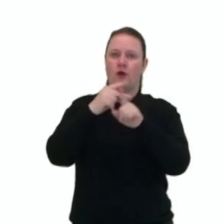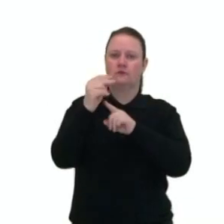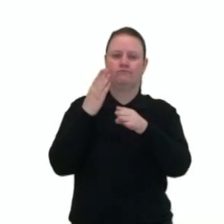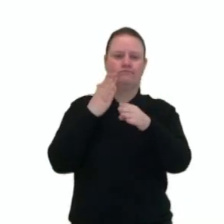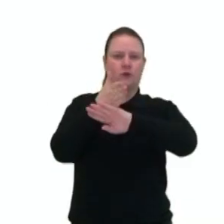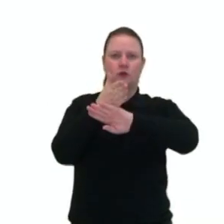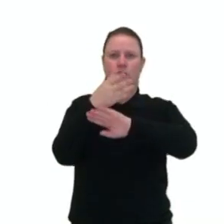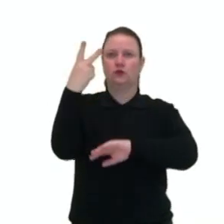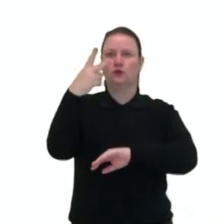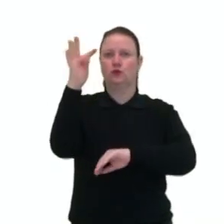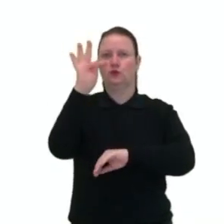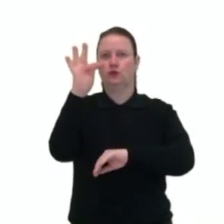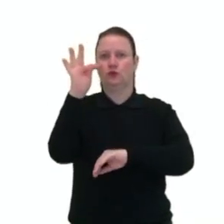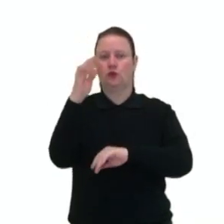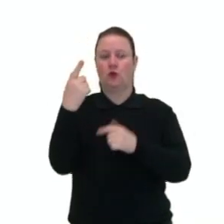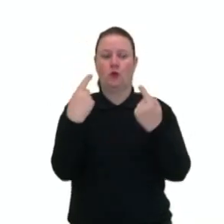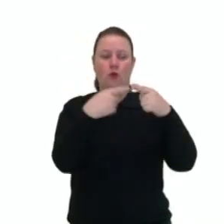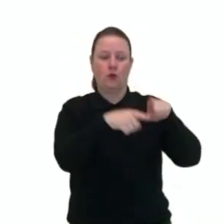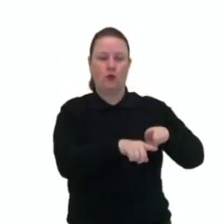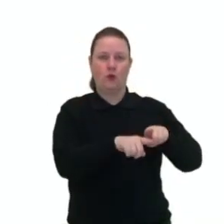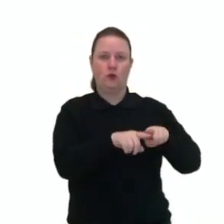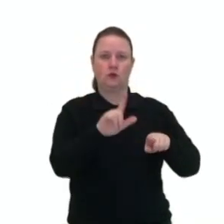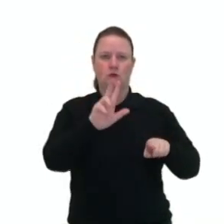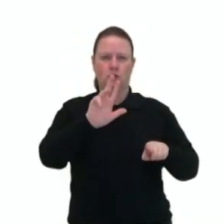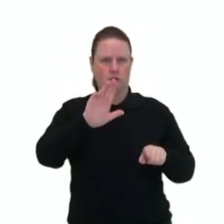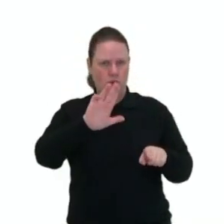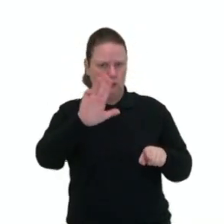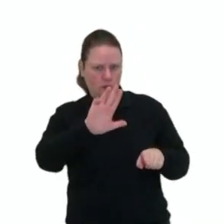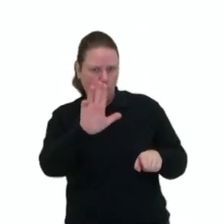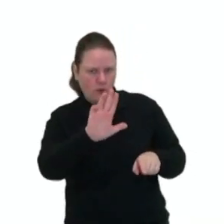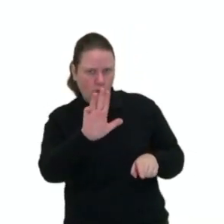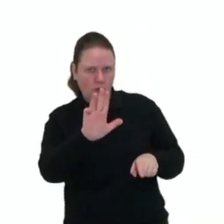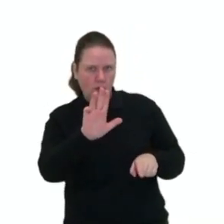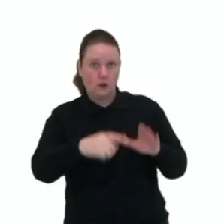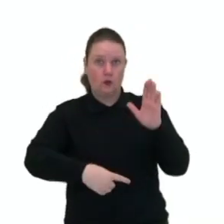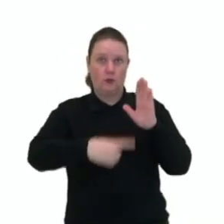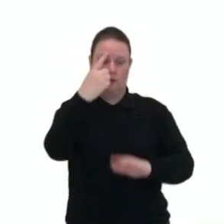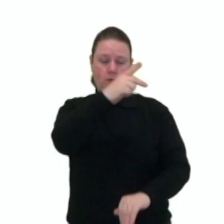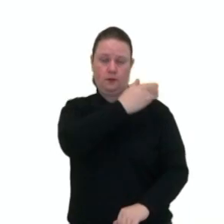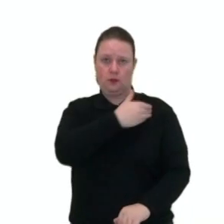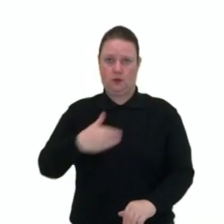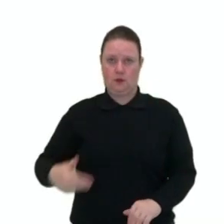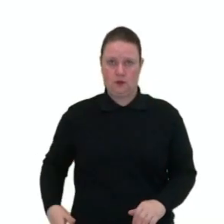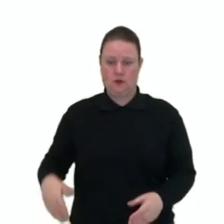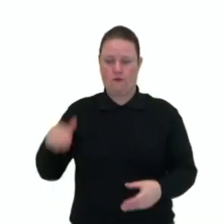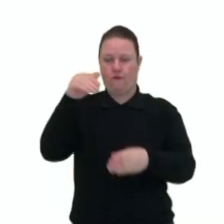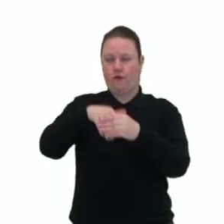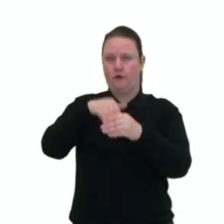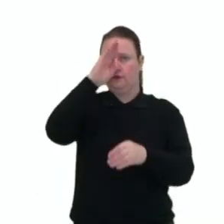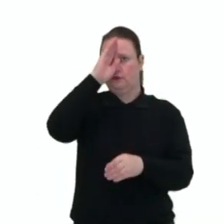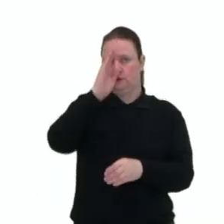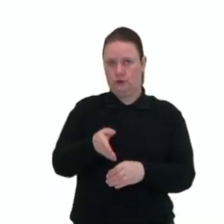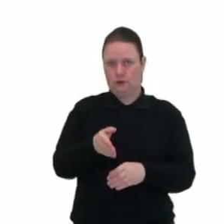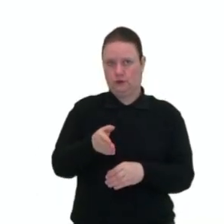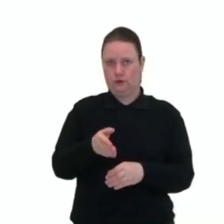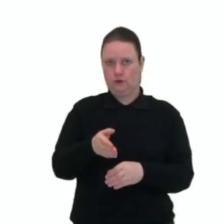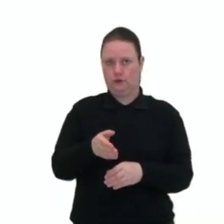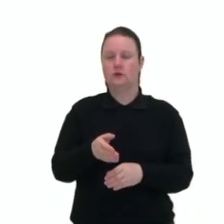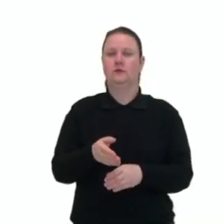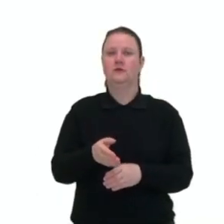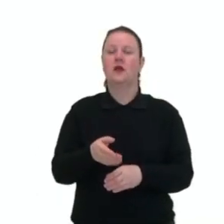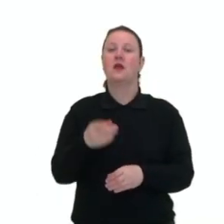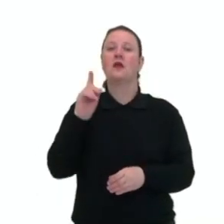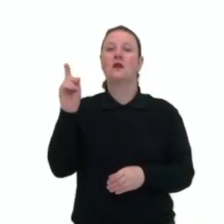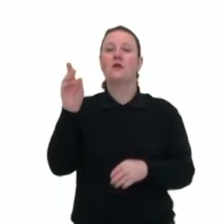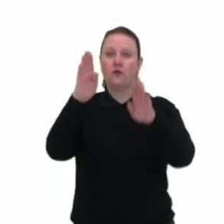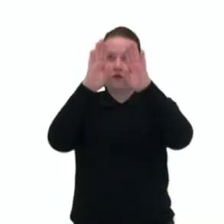segundo turno contra Luiz Inácio Lula da Silva. Então, o primeiro presidente eleito no Brasil por voto direto desde Jânio Quadros